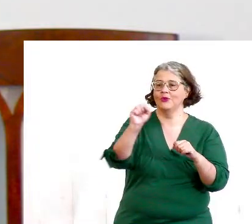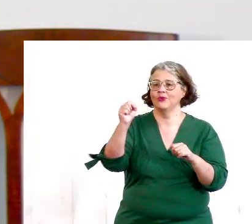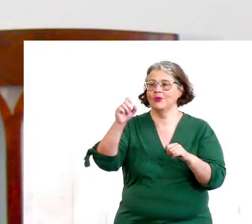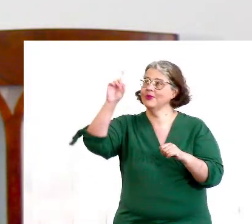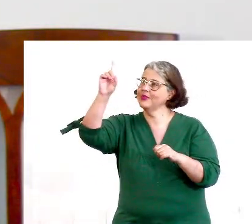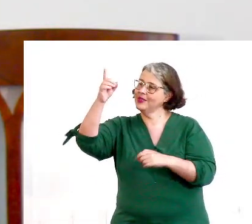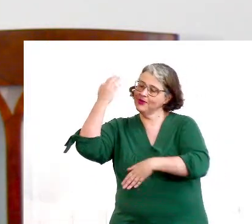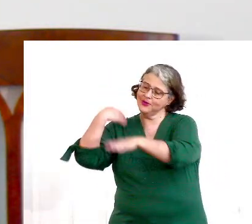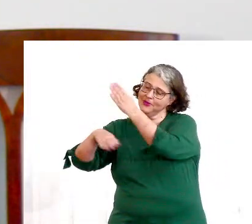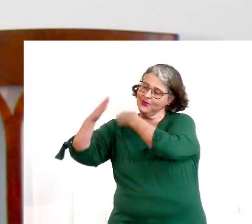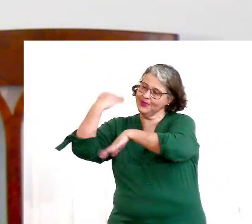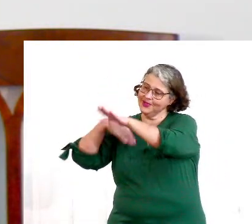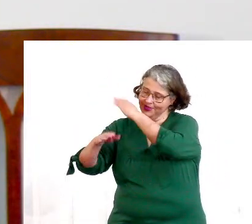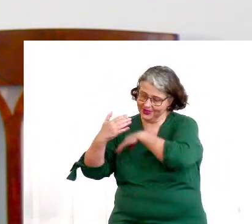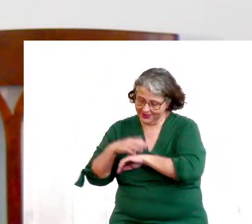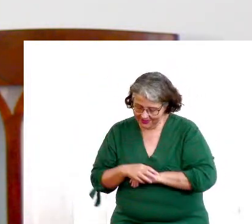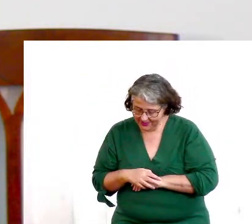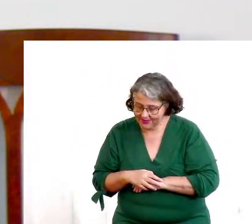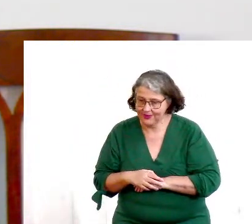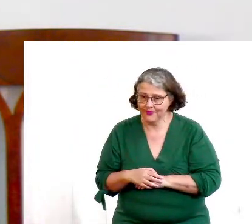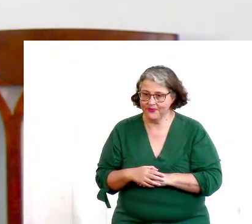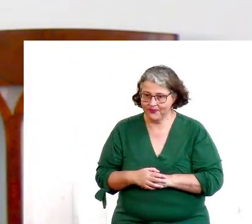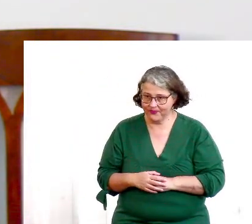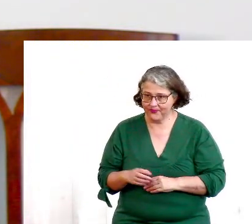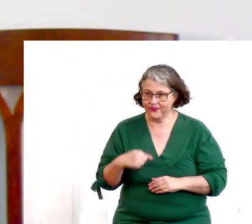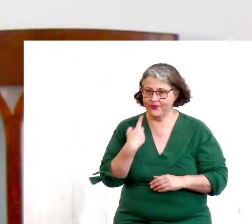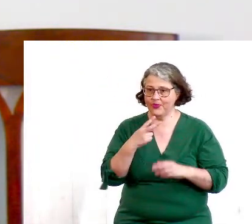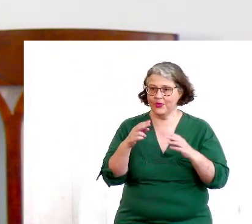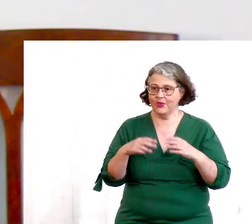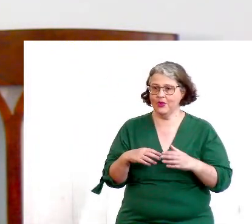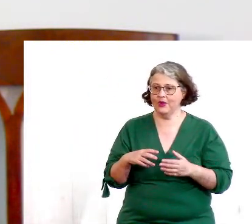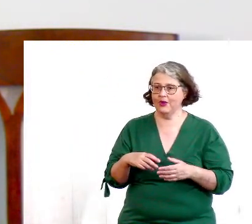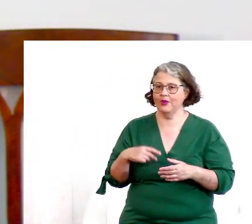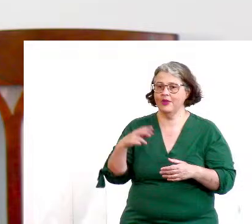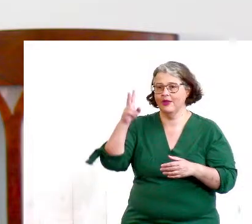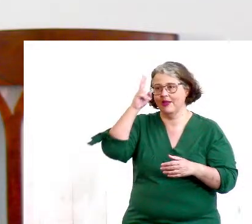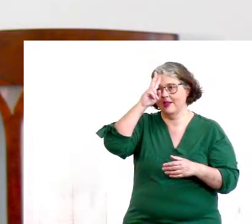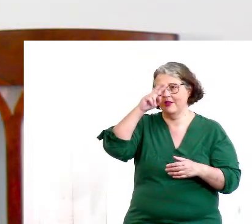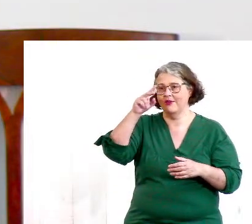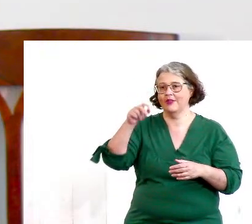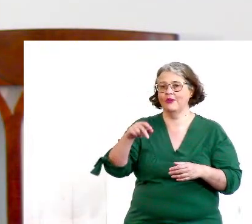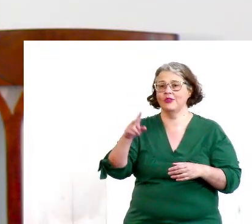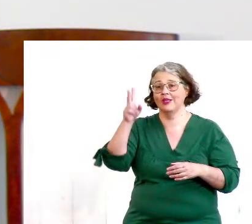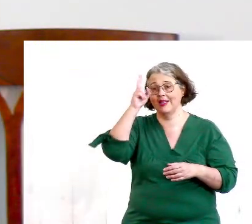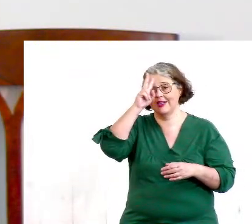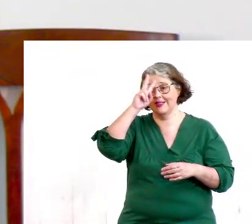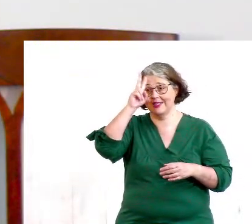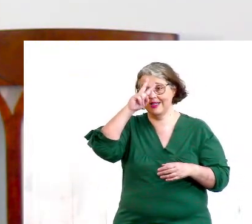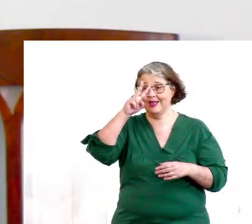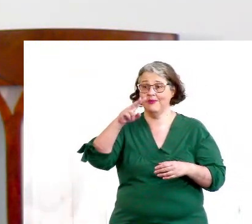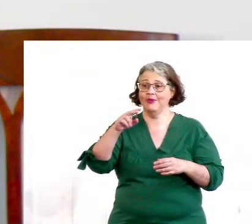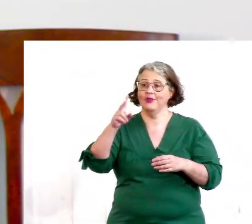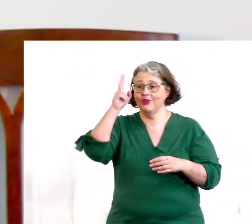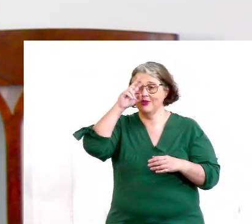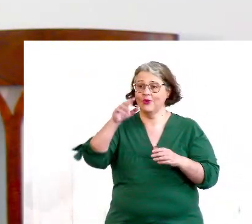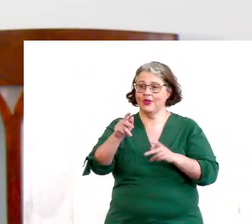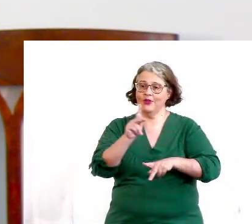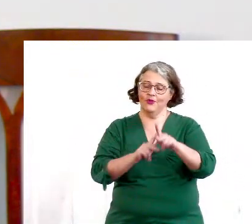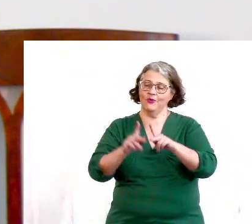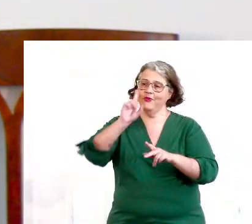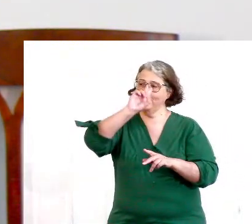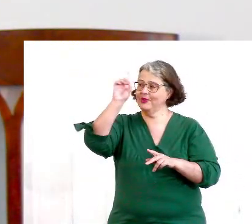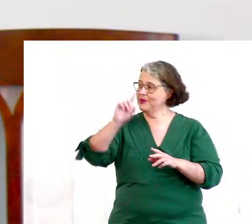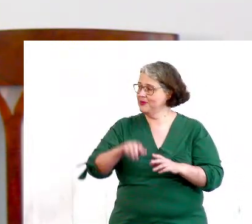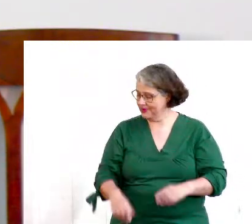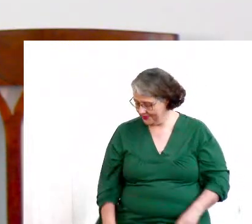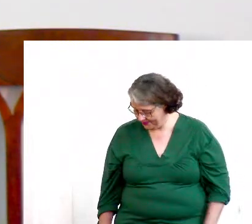Antigos, onde nós podemos nos lembrar da história do povo de Deus com o seu povo. Fiquemos em pé, cantemos ao